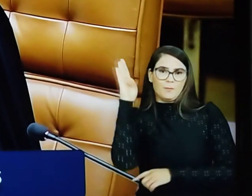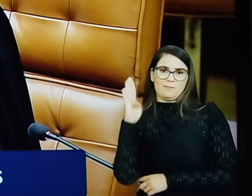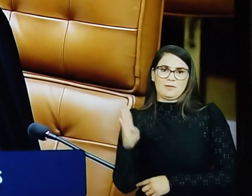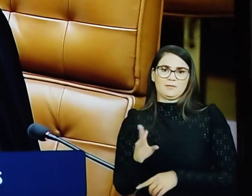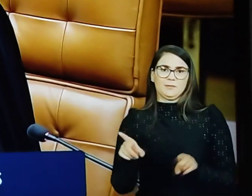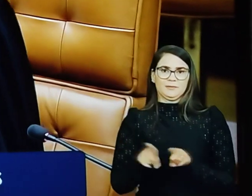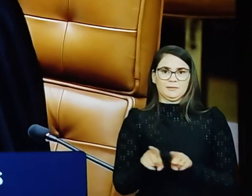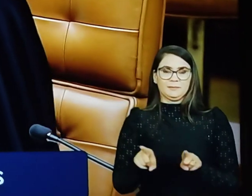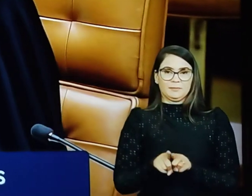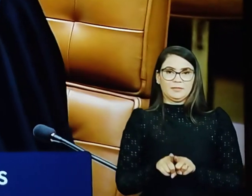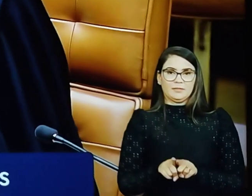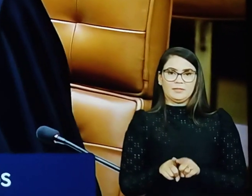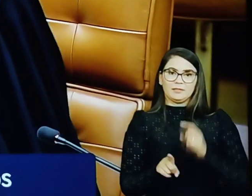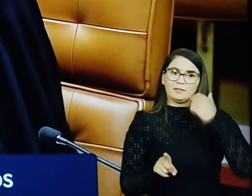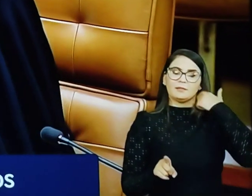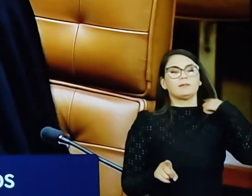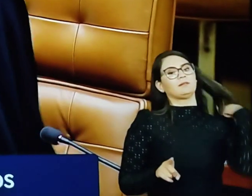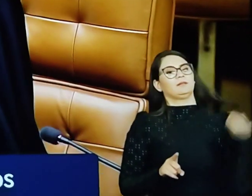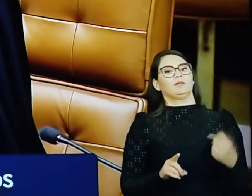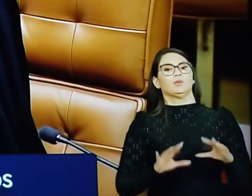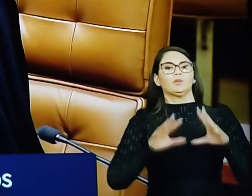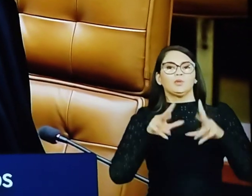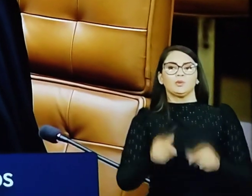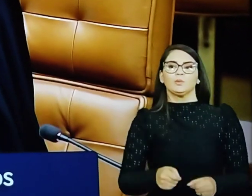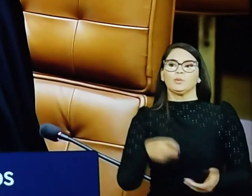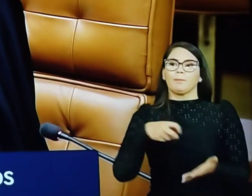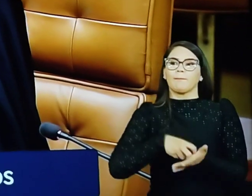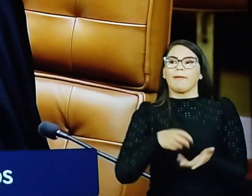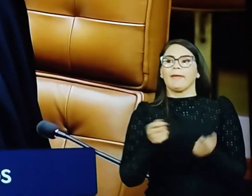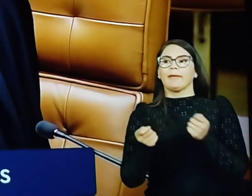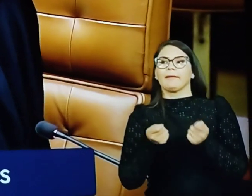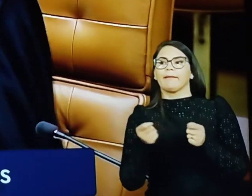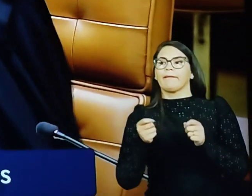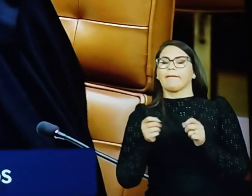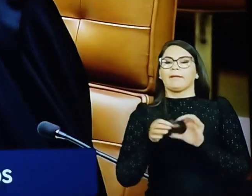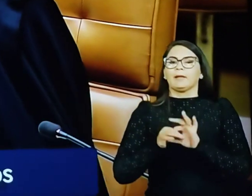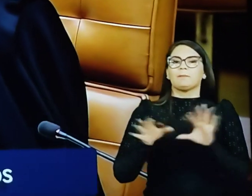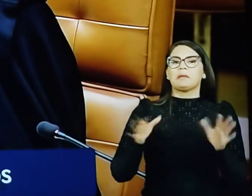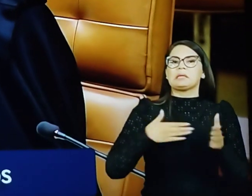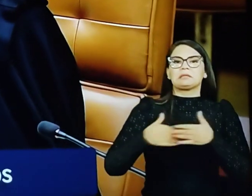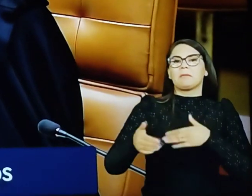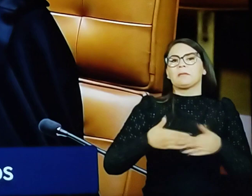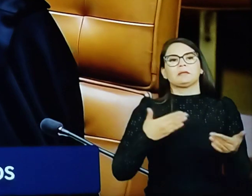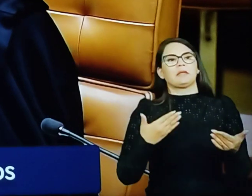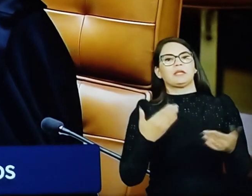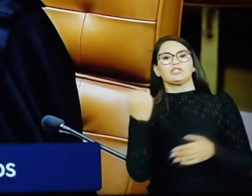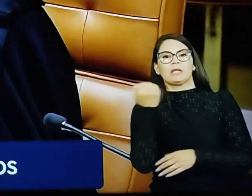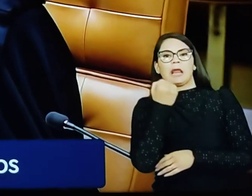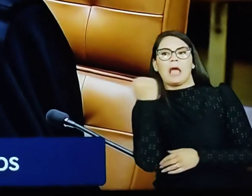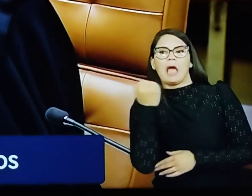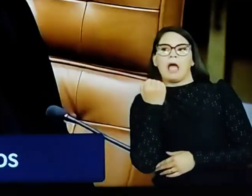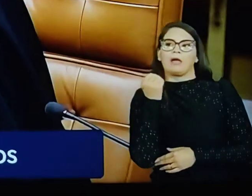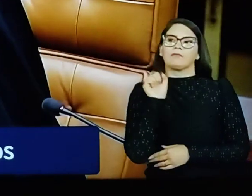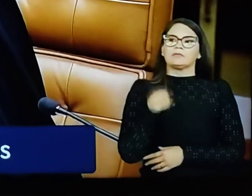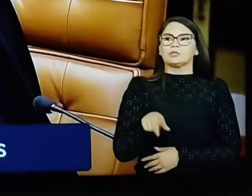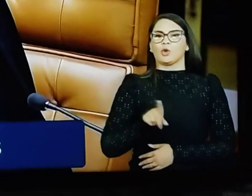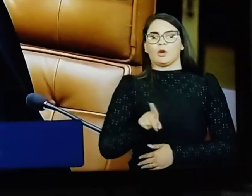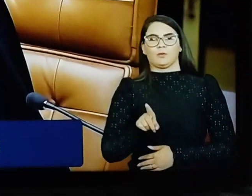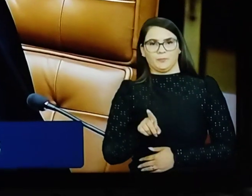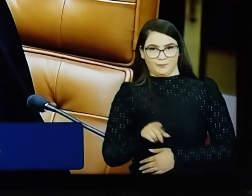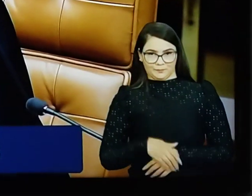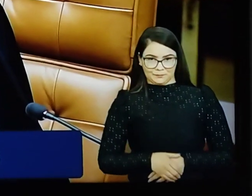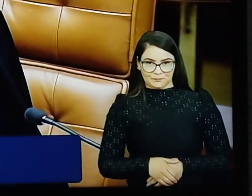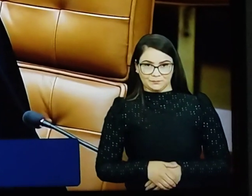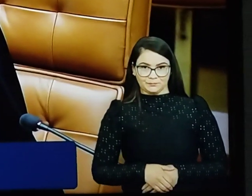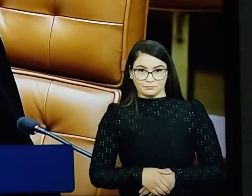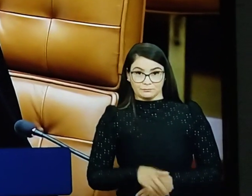brasileira, de se apenar tudo com pena privativa de liberdade, independentemente da gravidade. O fato